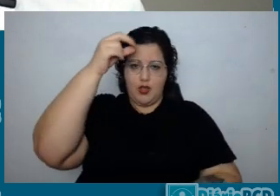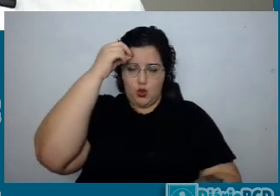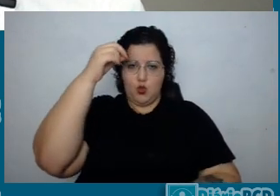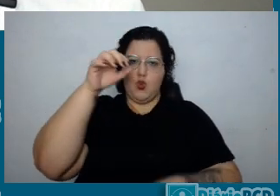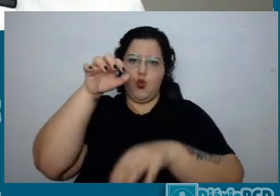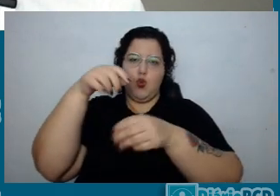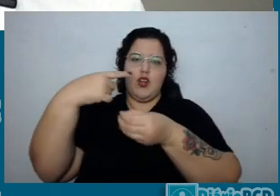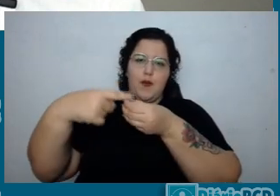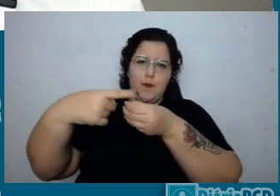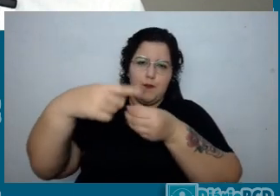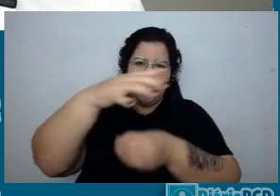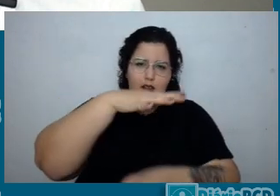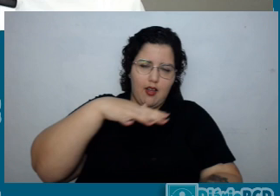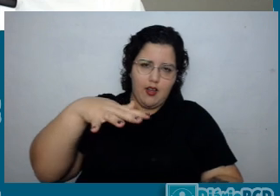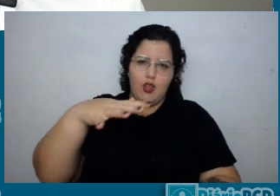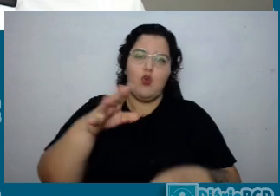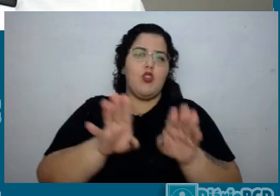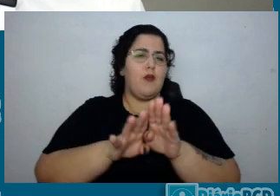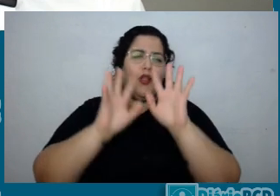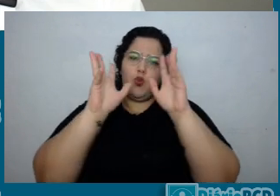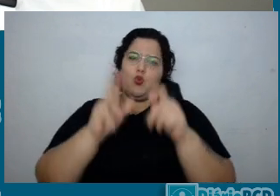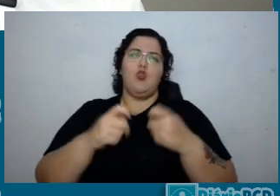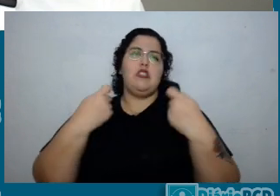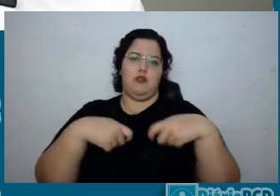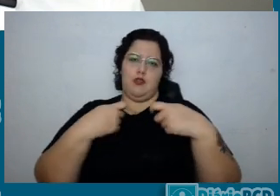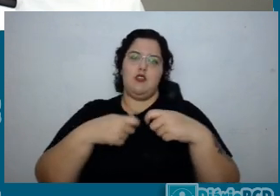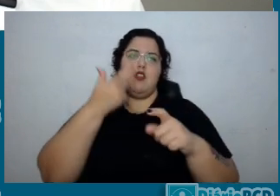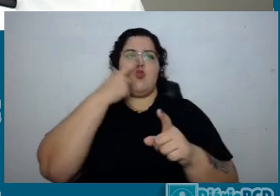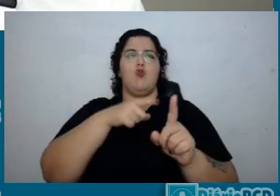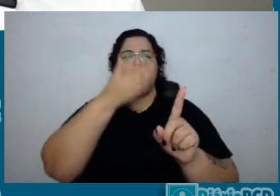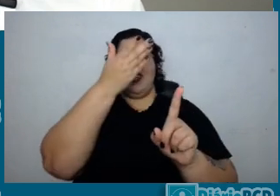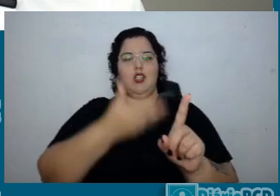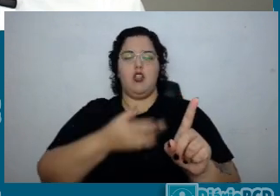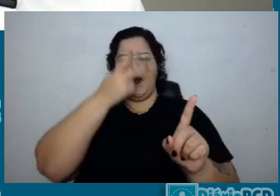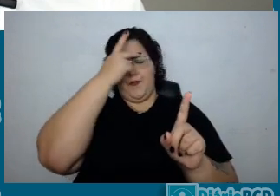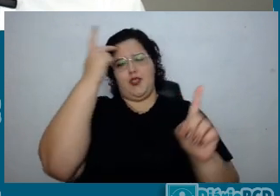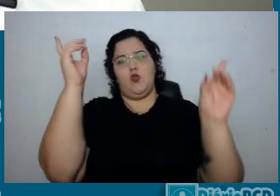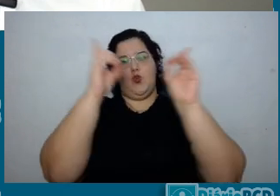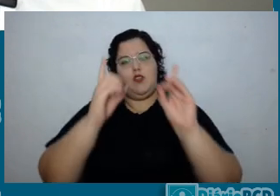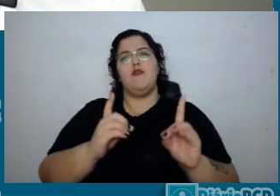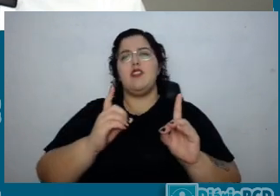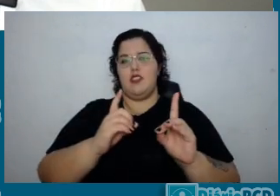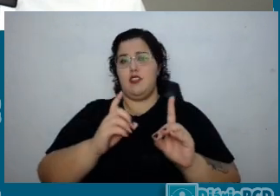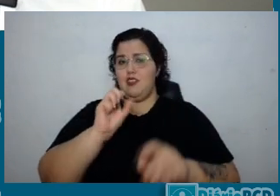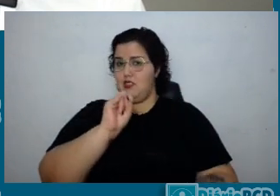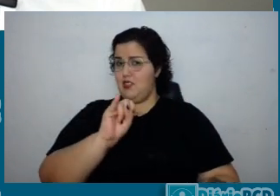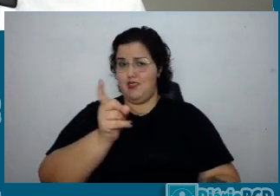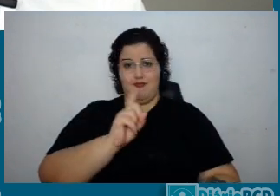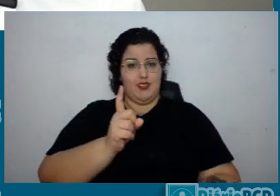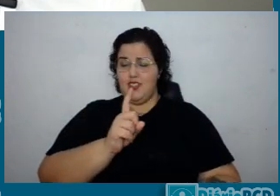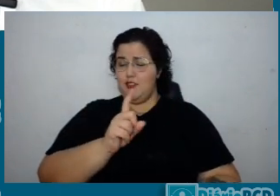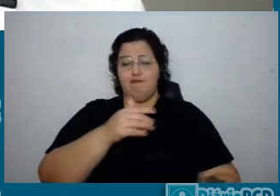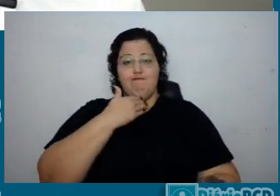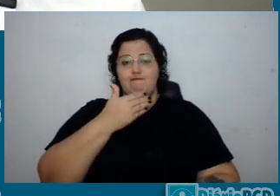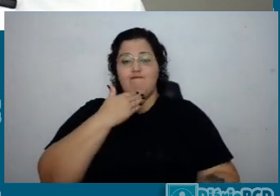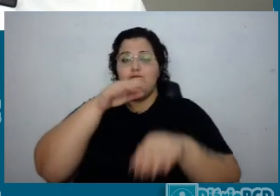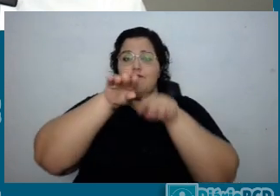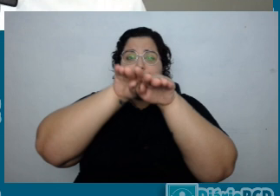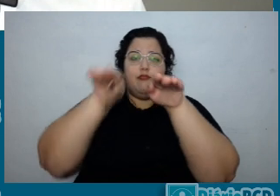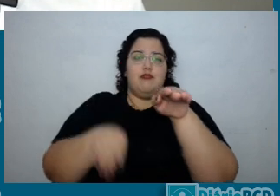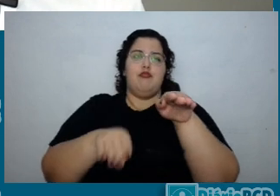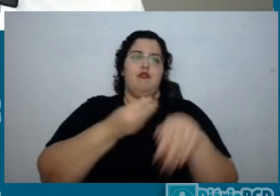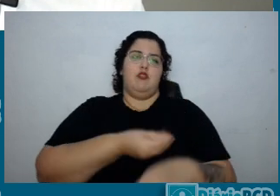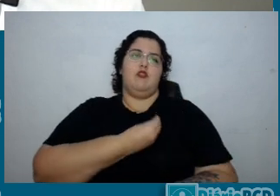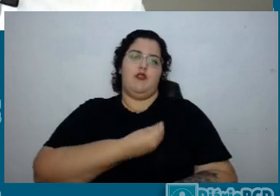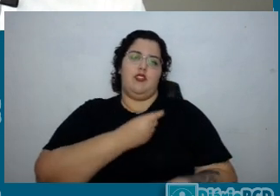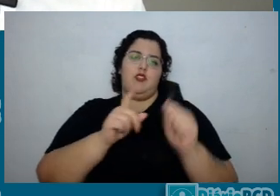no fluxo de fazer todas as políticas públicas contemplando as pessoas com deficiência. Pois se a gente não fizer assim, a gente amplia as